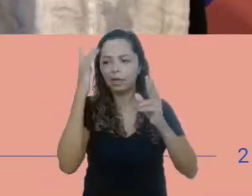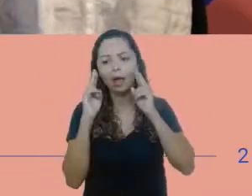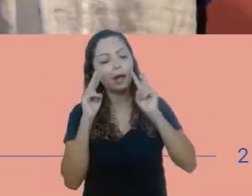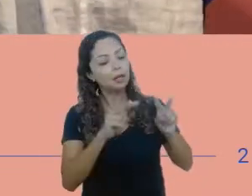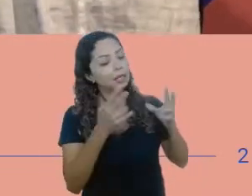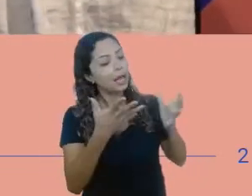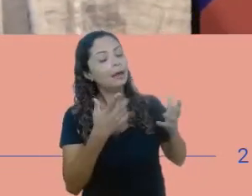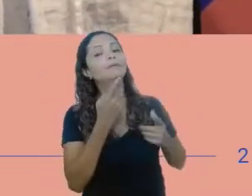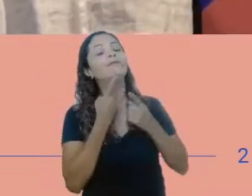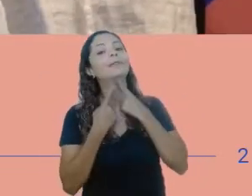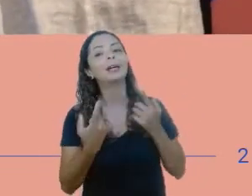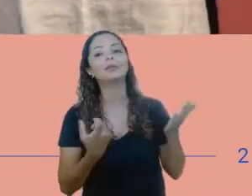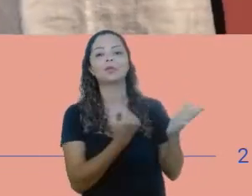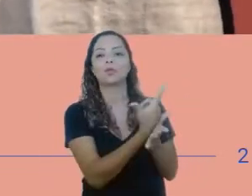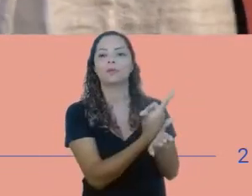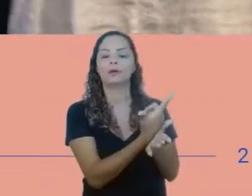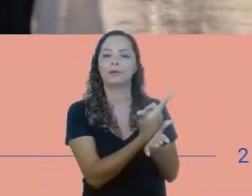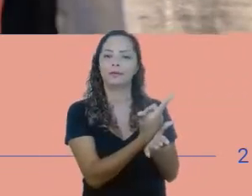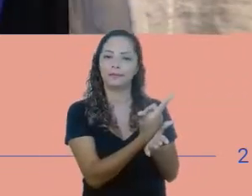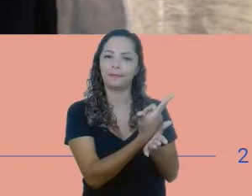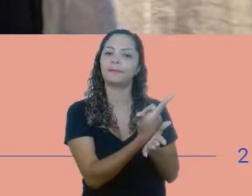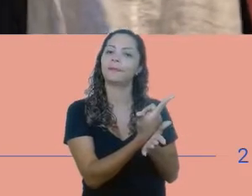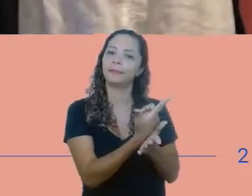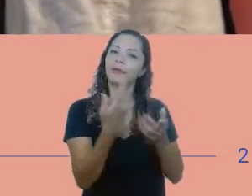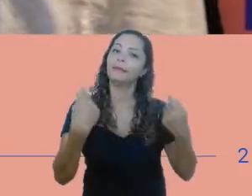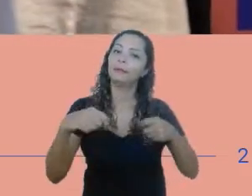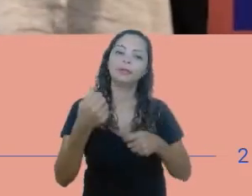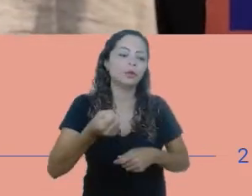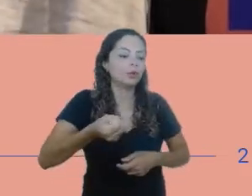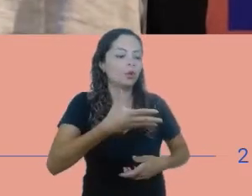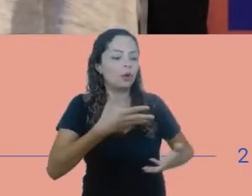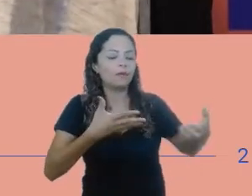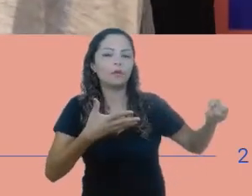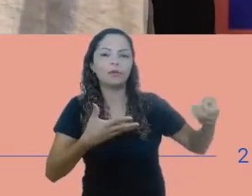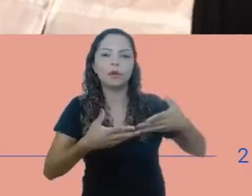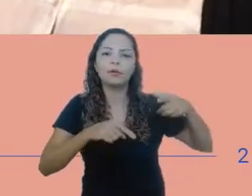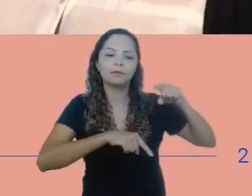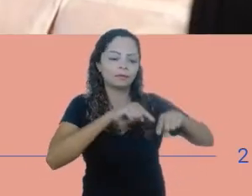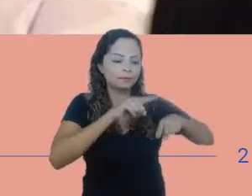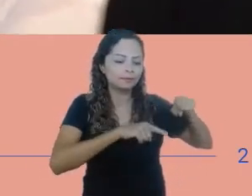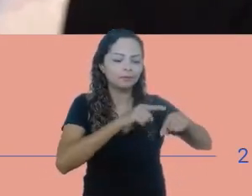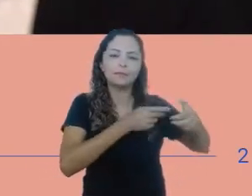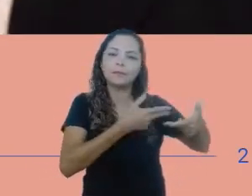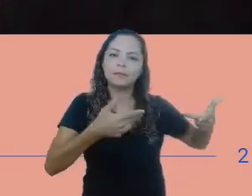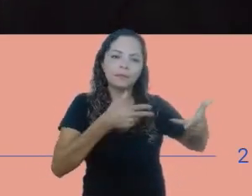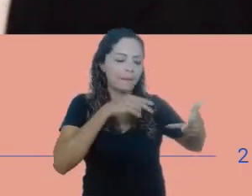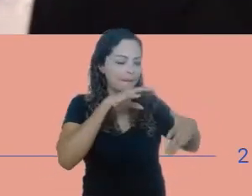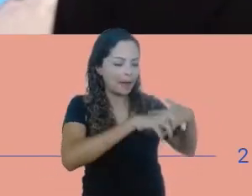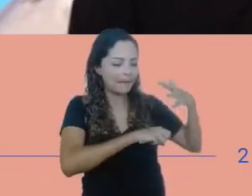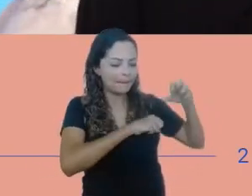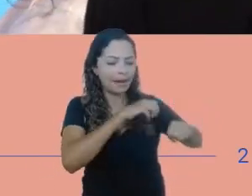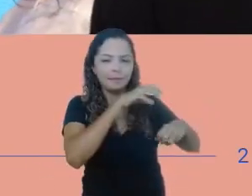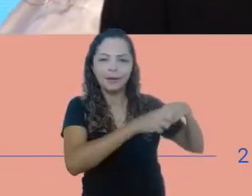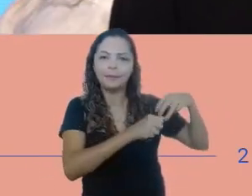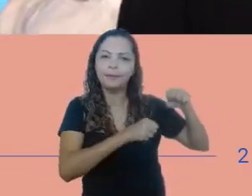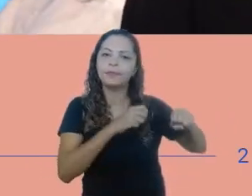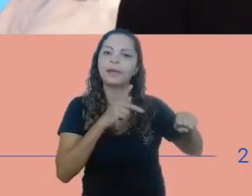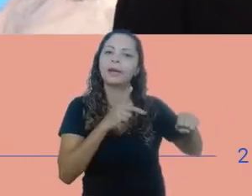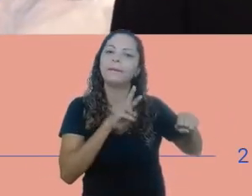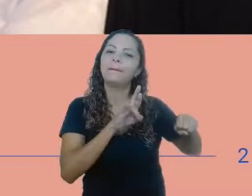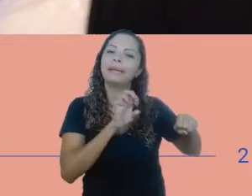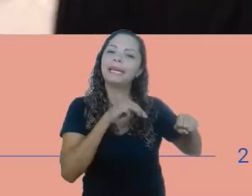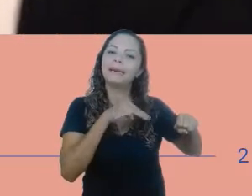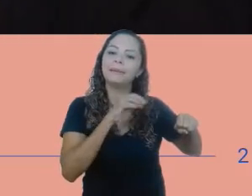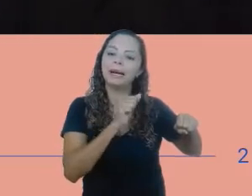só que a gente vai incorporar novas matérias-primas E para isso a gente precisa olhar o segundo passa que é o olhar de parceria